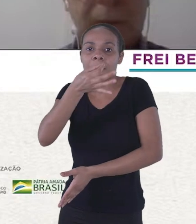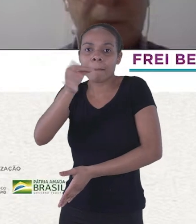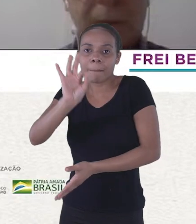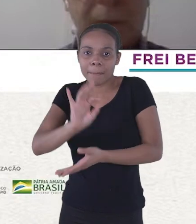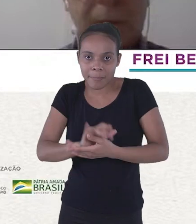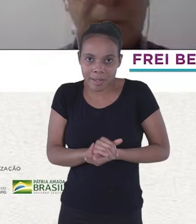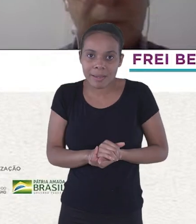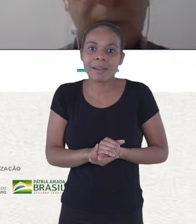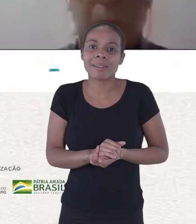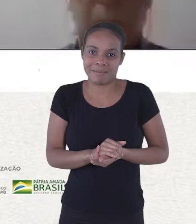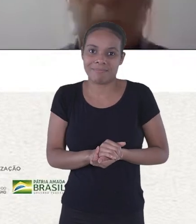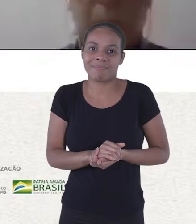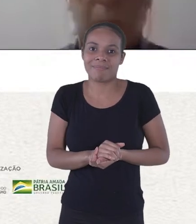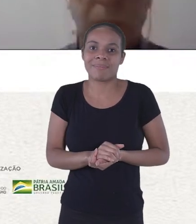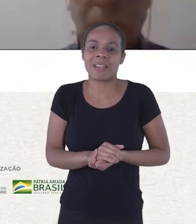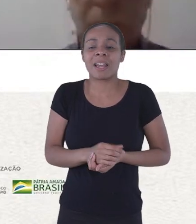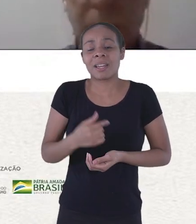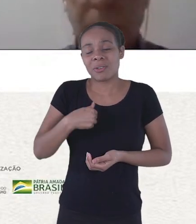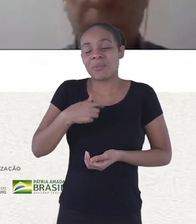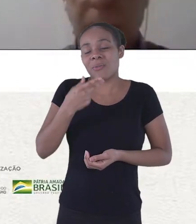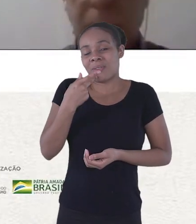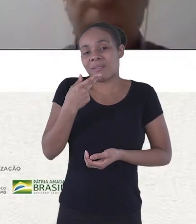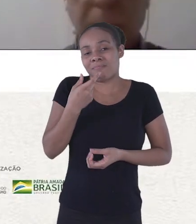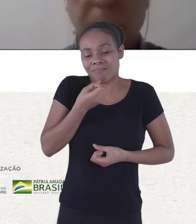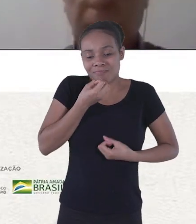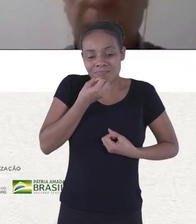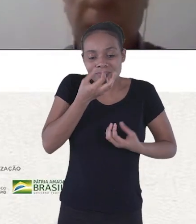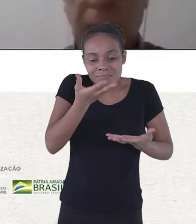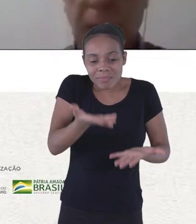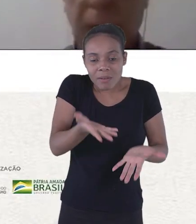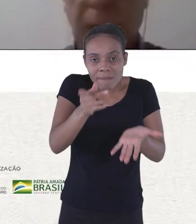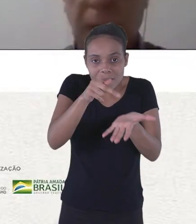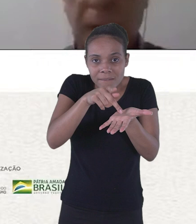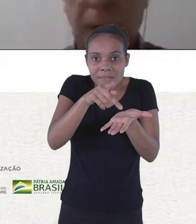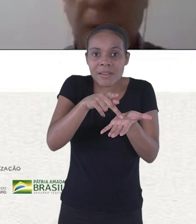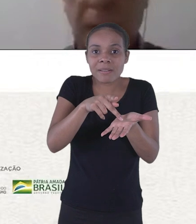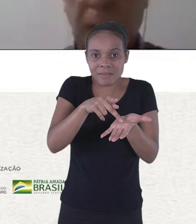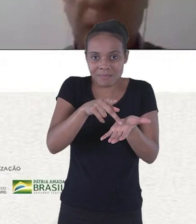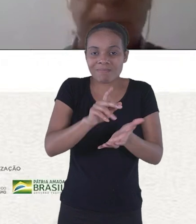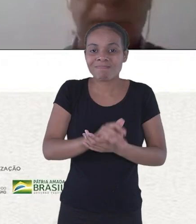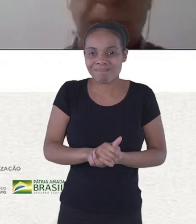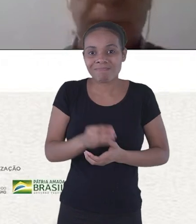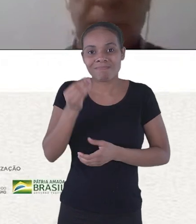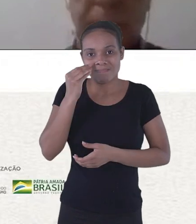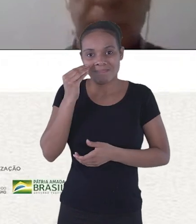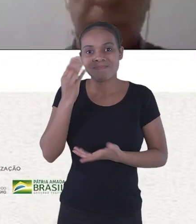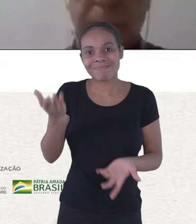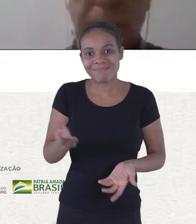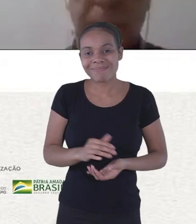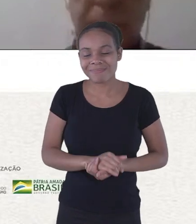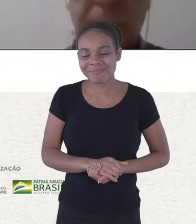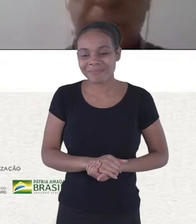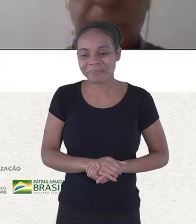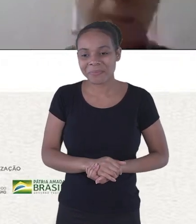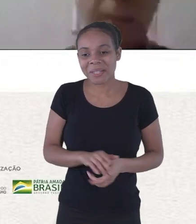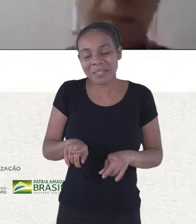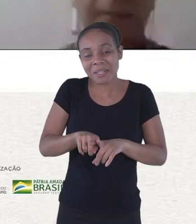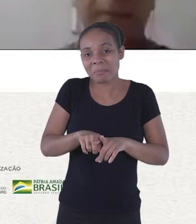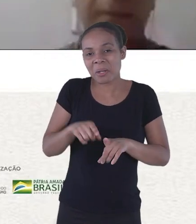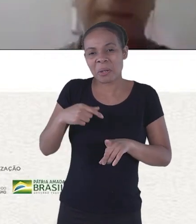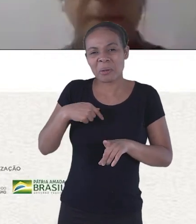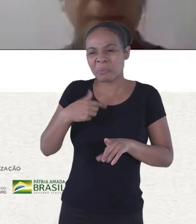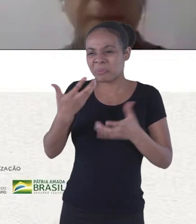com a tentativa de ser muito honesto. E aí vamos trazer para os dias de hoje um pouco, para não ficar em torno da minha